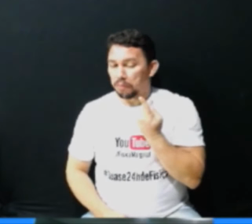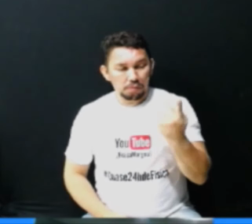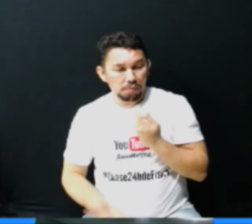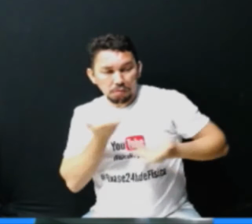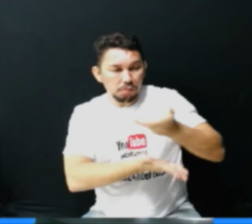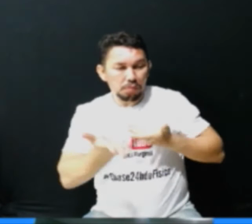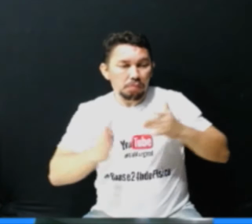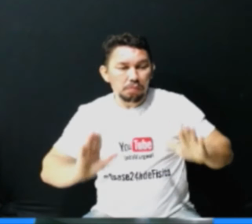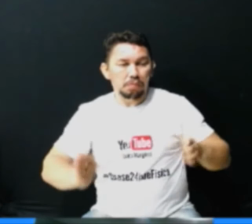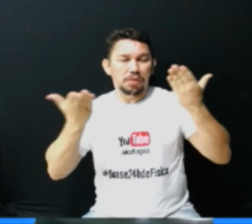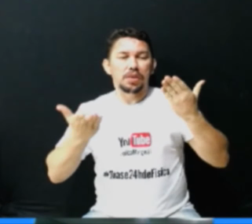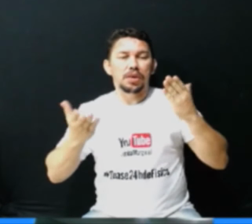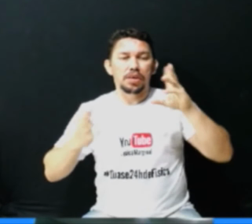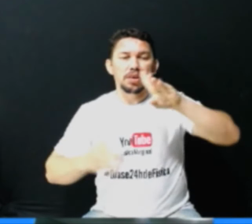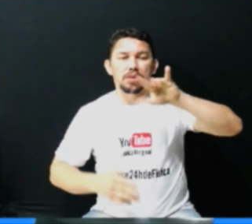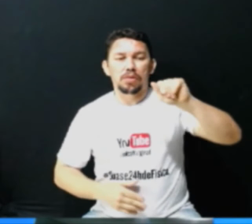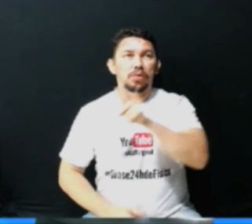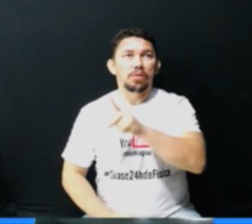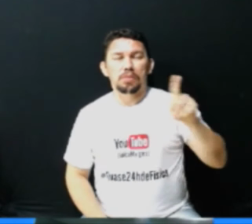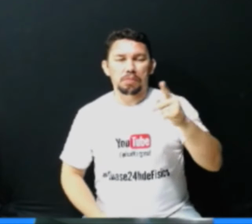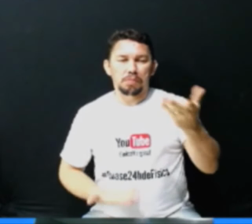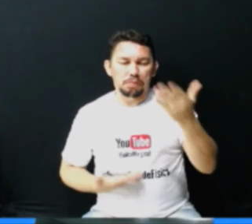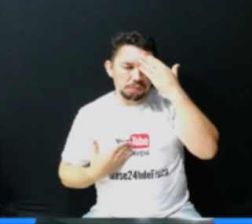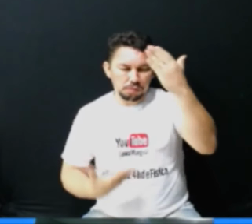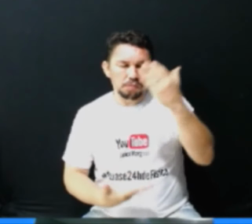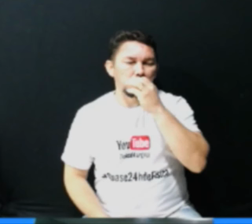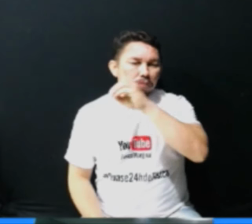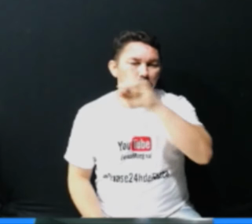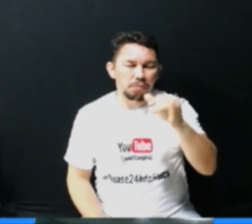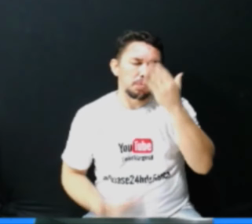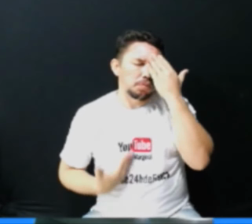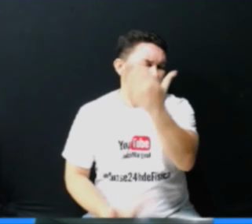comemorar o dia do professor. Já fiz a minha homenagem, meu amigo. Bom dia, muito obrigado.